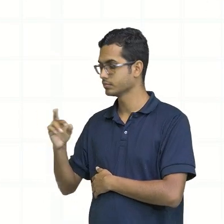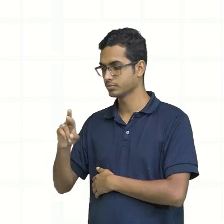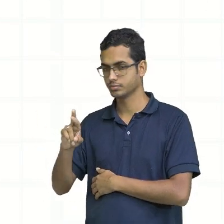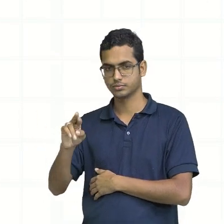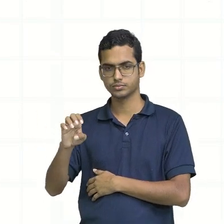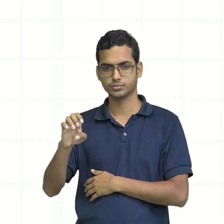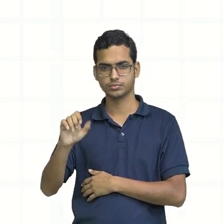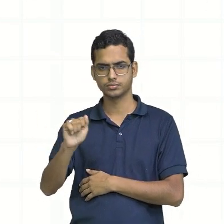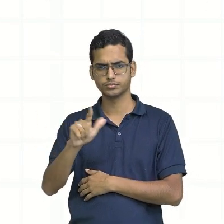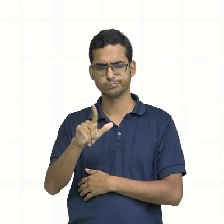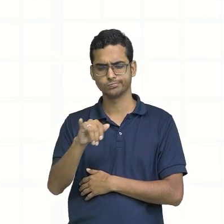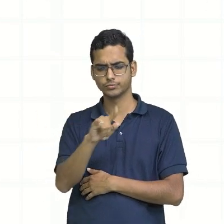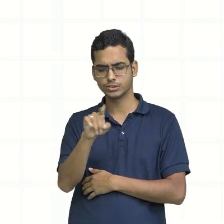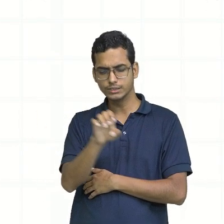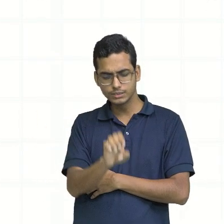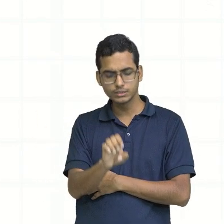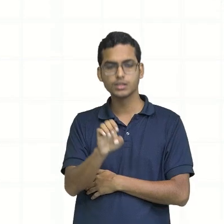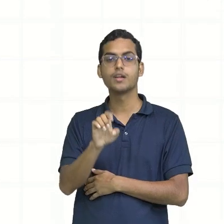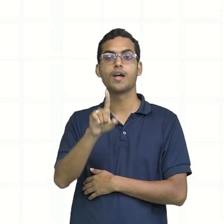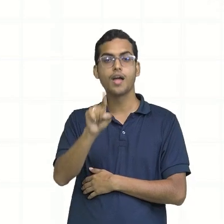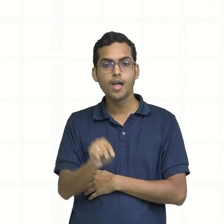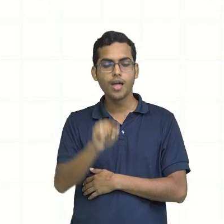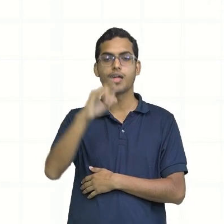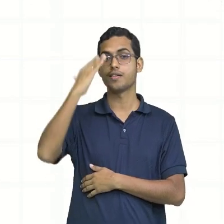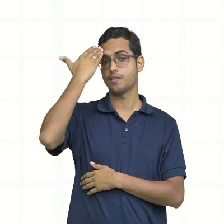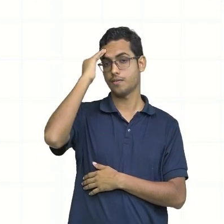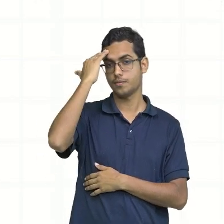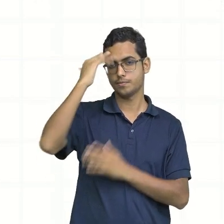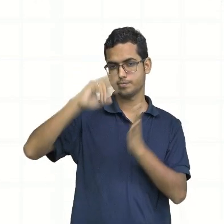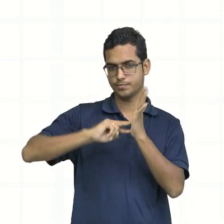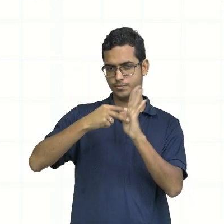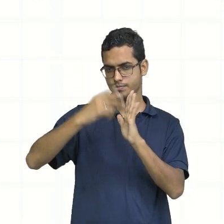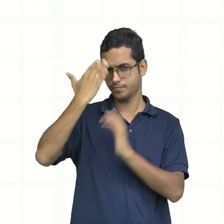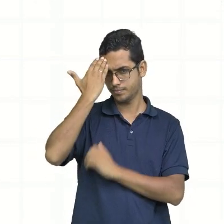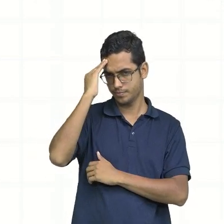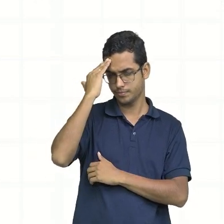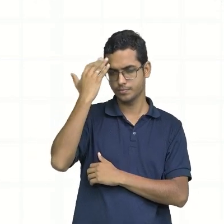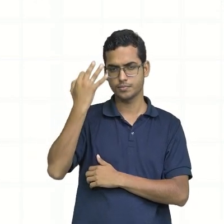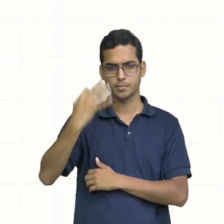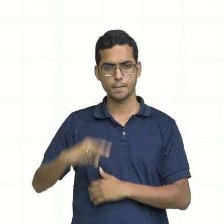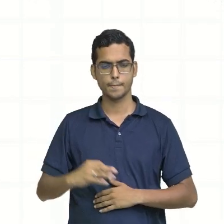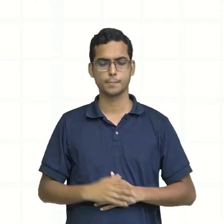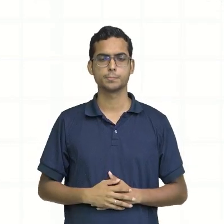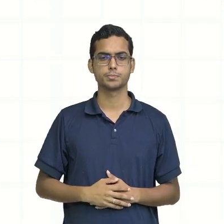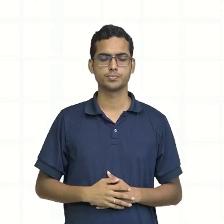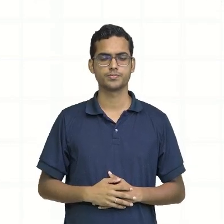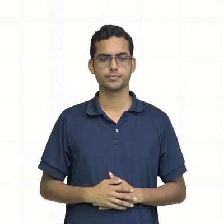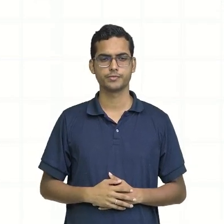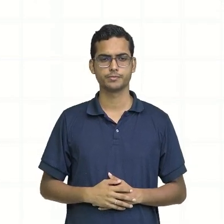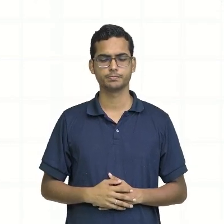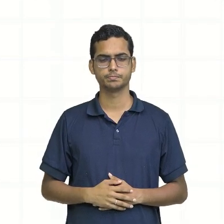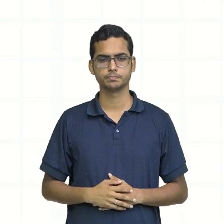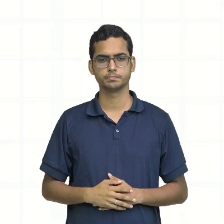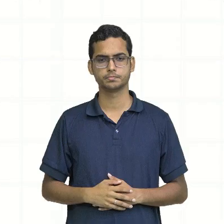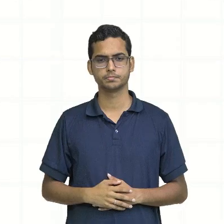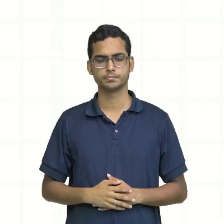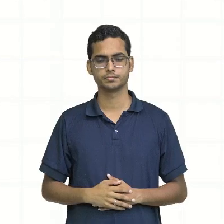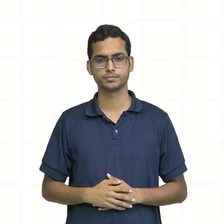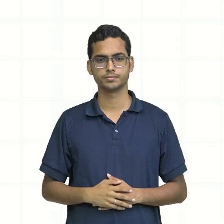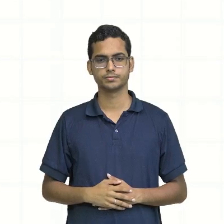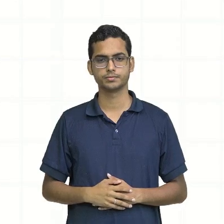entender. Then he realized, então ele entendeu, compreendeu, tá? Then